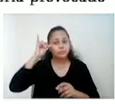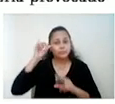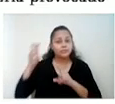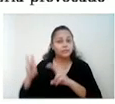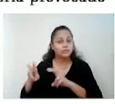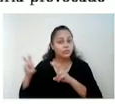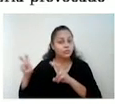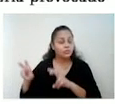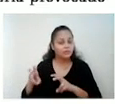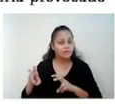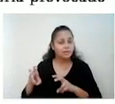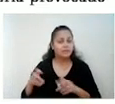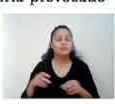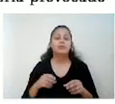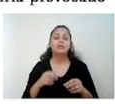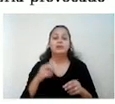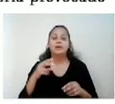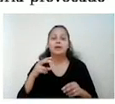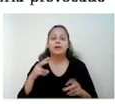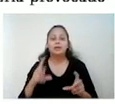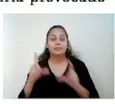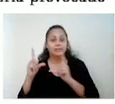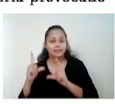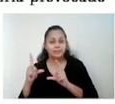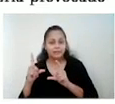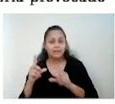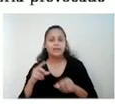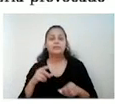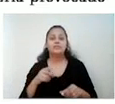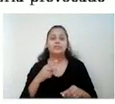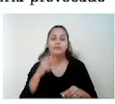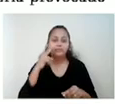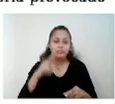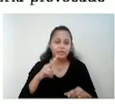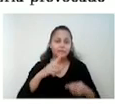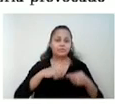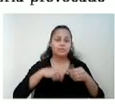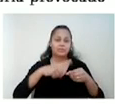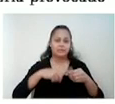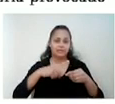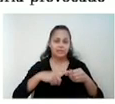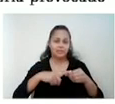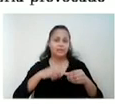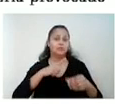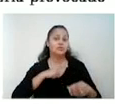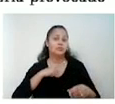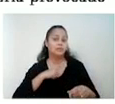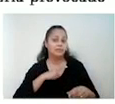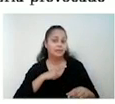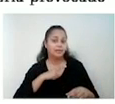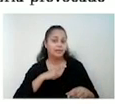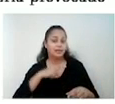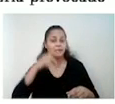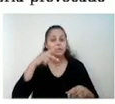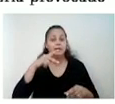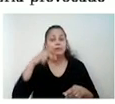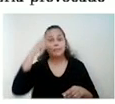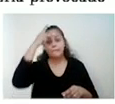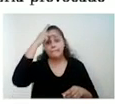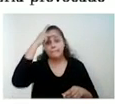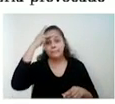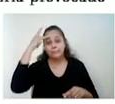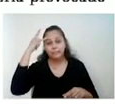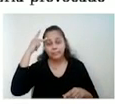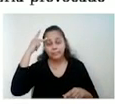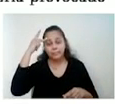Enquanto nessas imagens vocês podem ver as cidades, que em vez de nobres, clero e servos, possuem pessoas, né? Não existem só